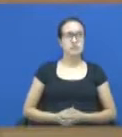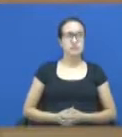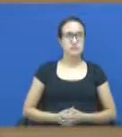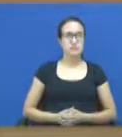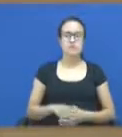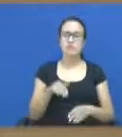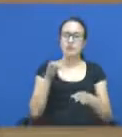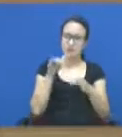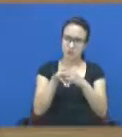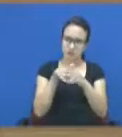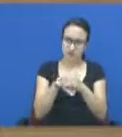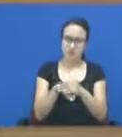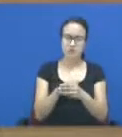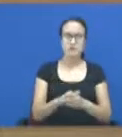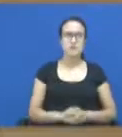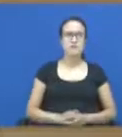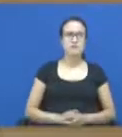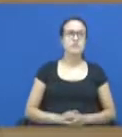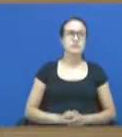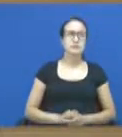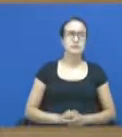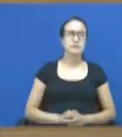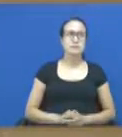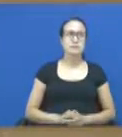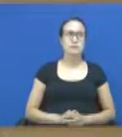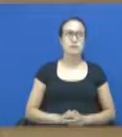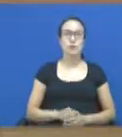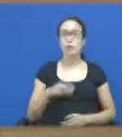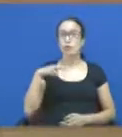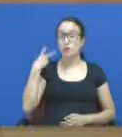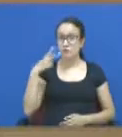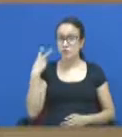votação dos itens da pauta, no expediente, o vereador André Henrique